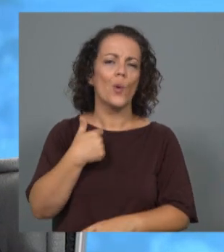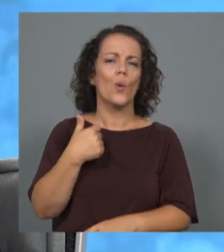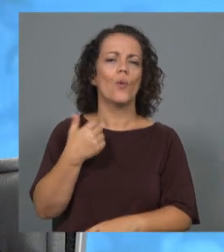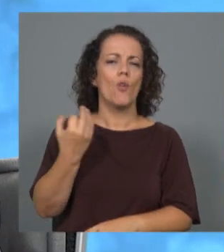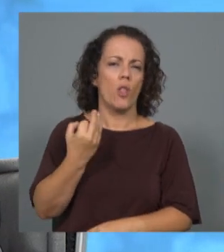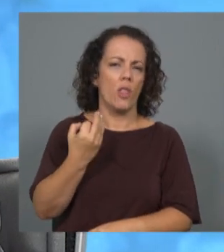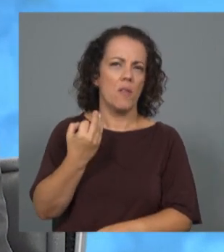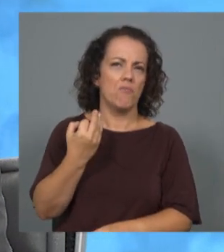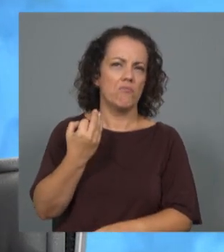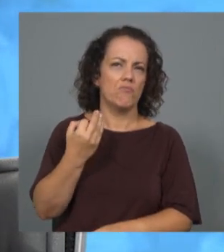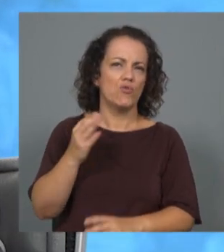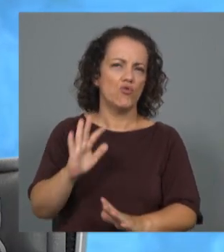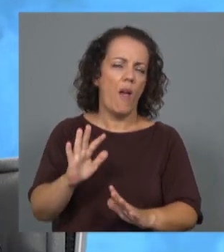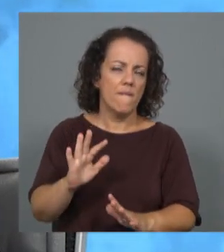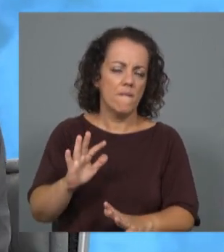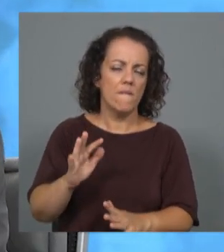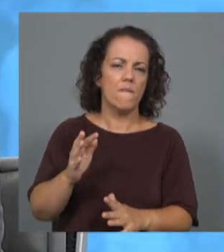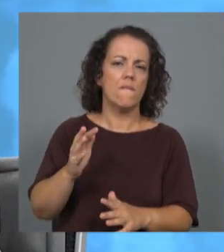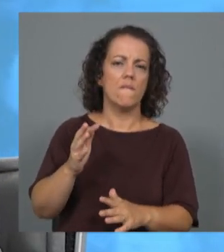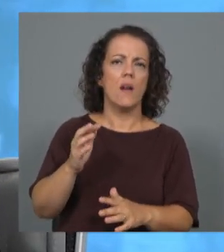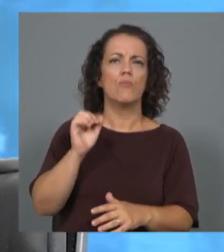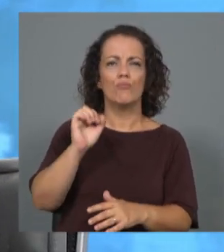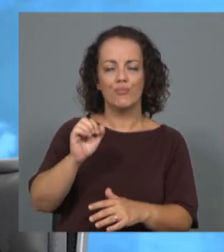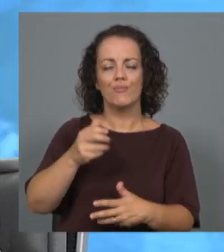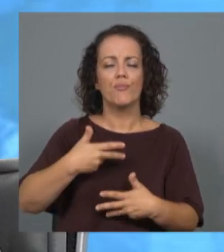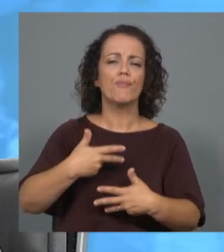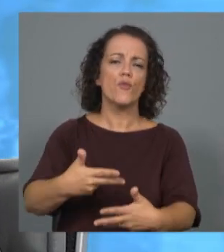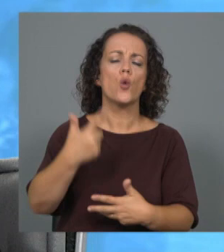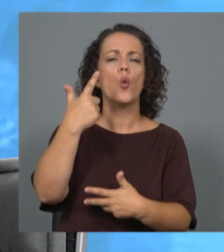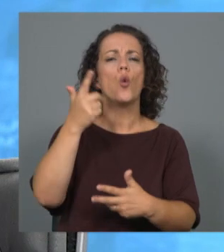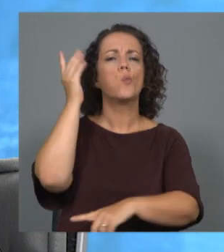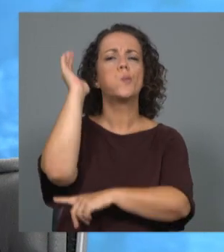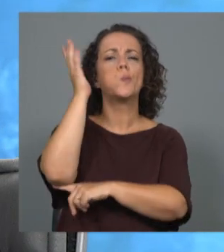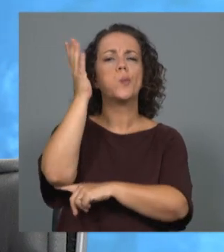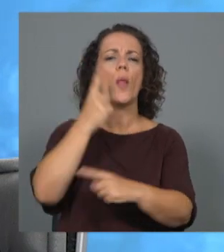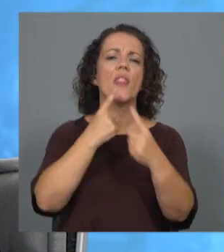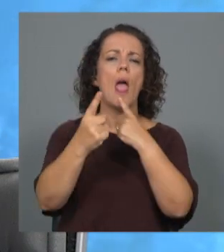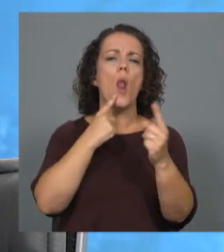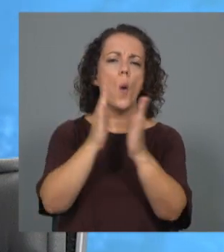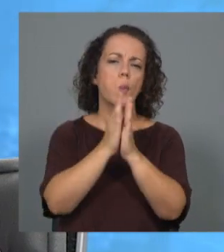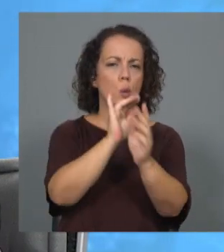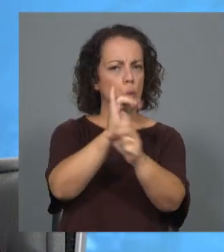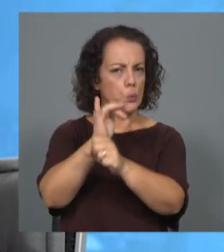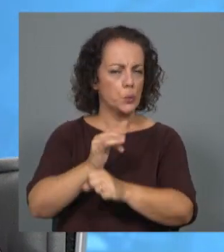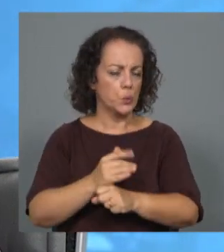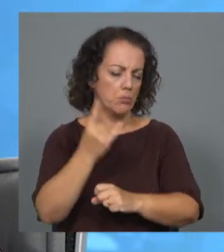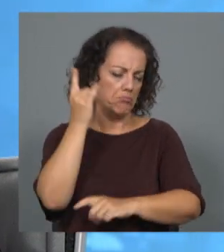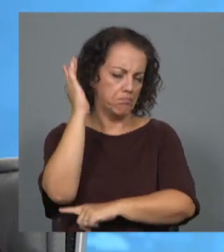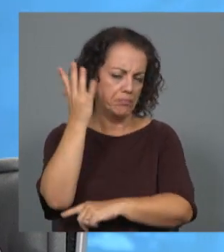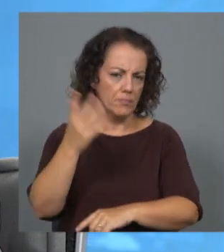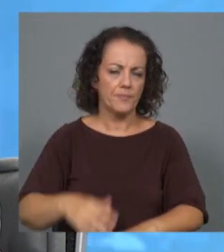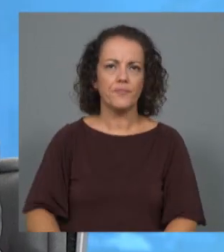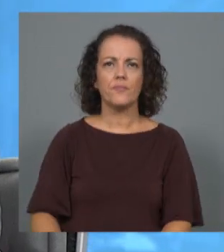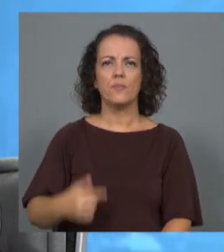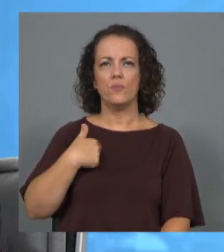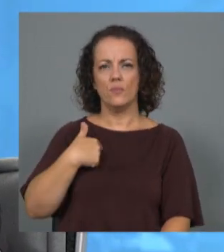num painel, num congresso de diálogo interreligioso e fui interpelado por que equivale